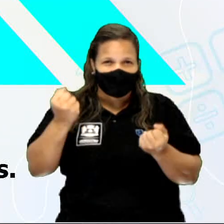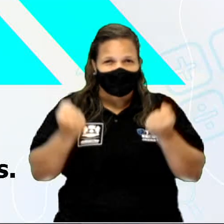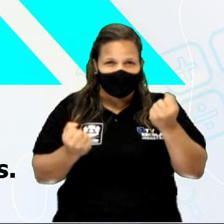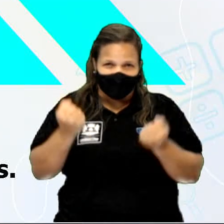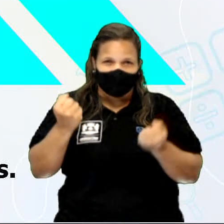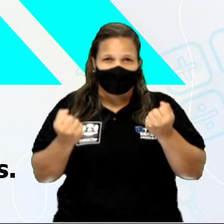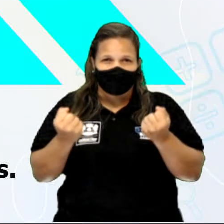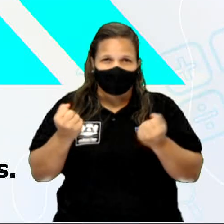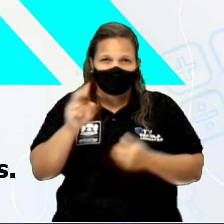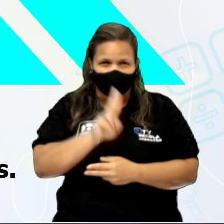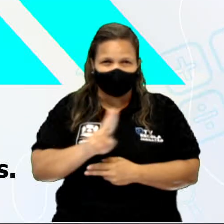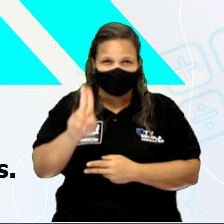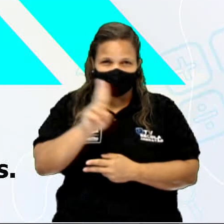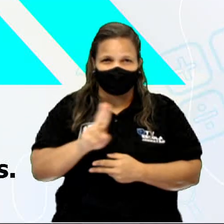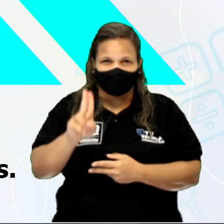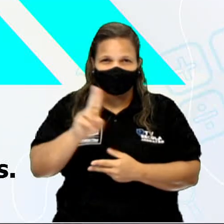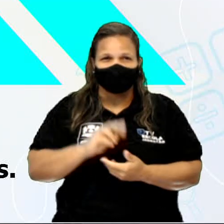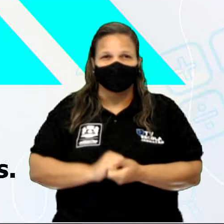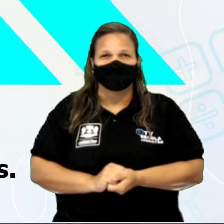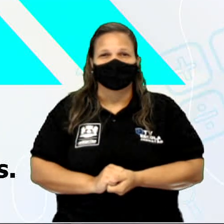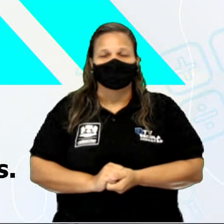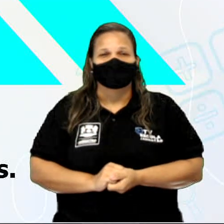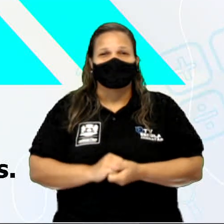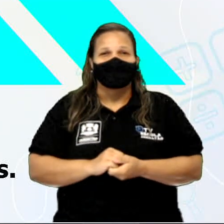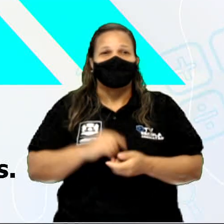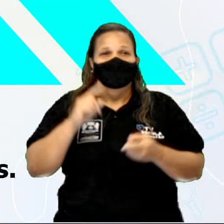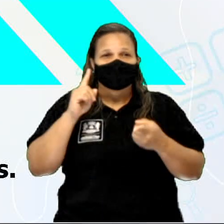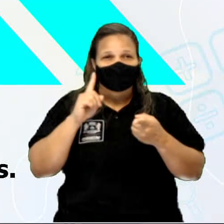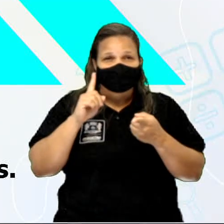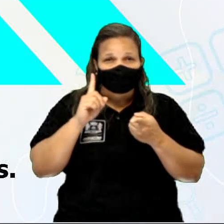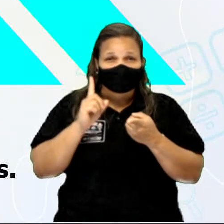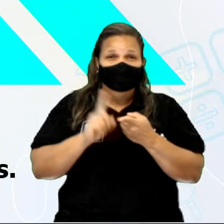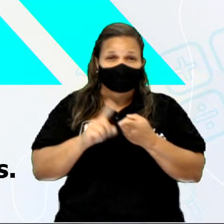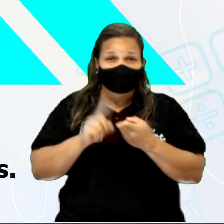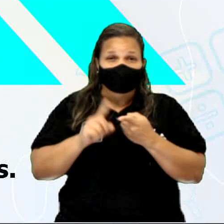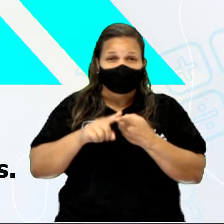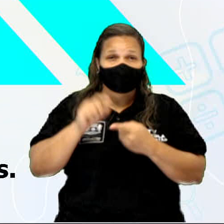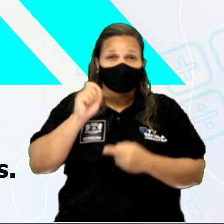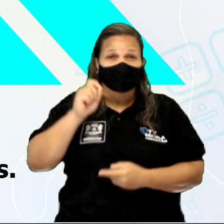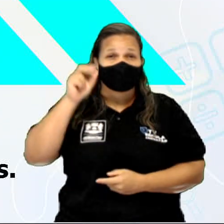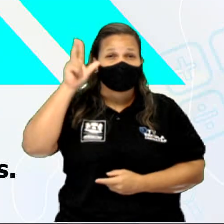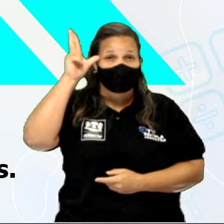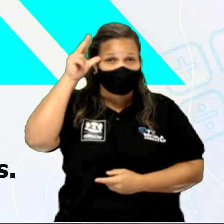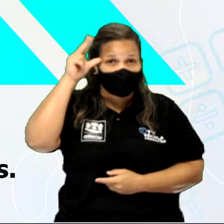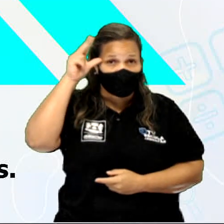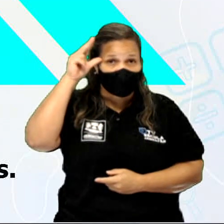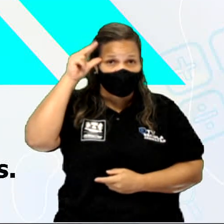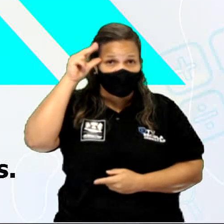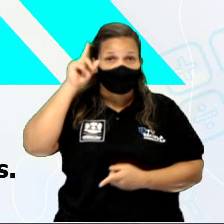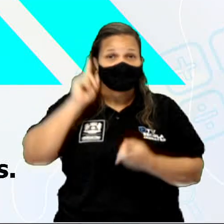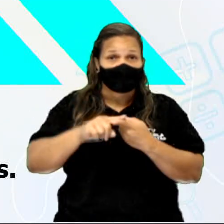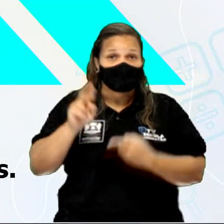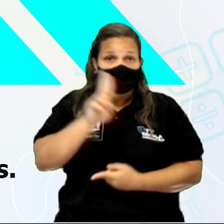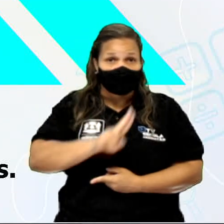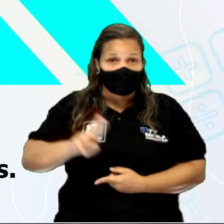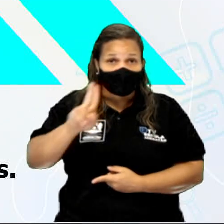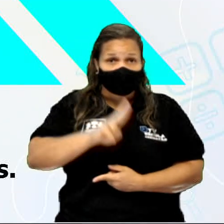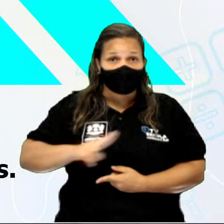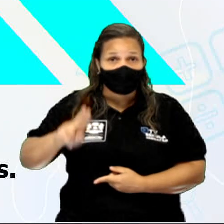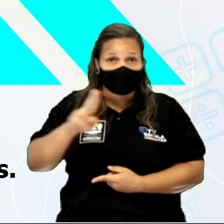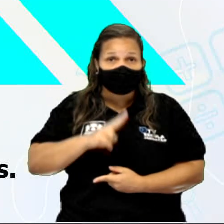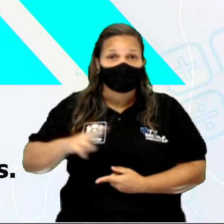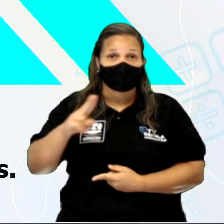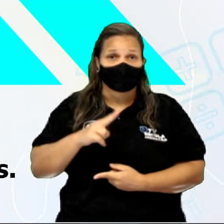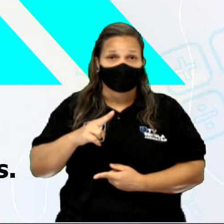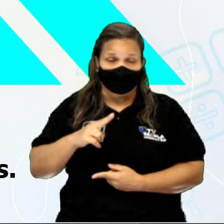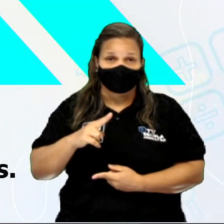cavaleiro quanto os cavalos, eles tinham um treinamento, uma sincronia. O cavalo é uma plataforma de combate muito eficiente, que os europeus já conheciam e dominavam há muito